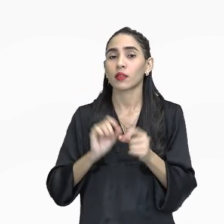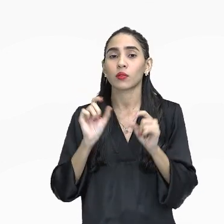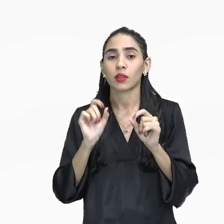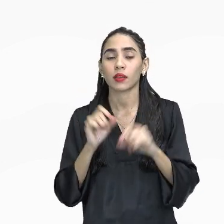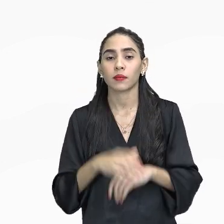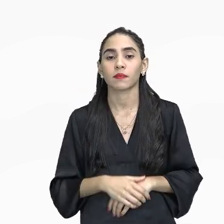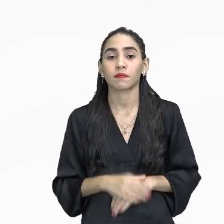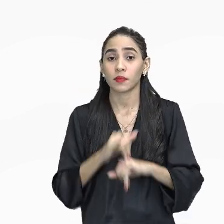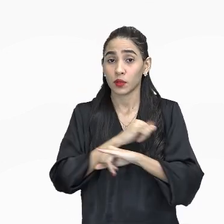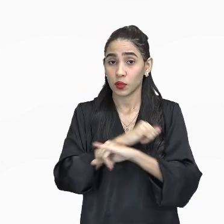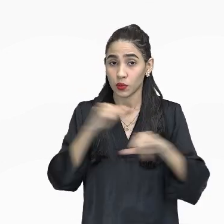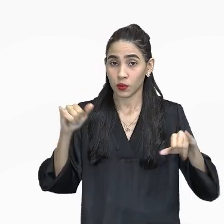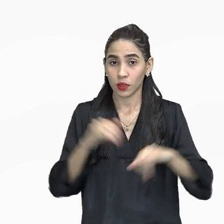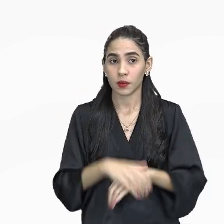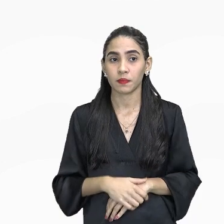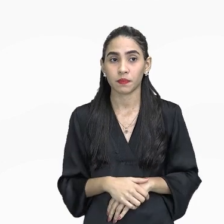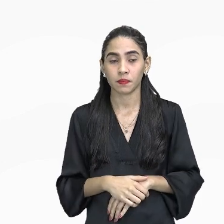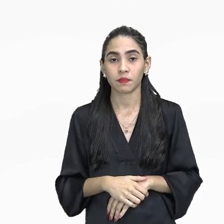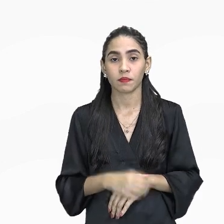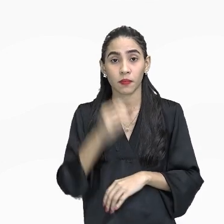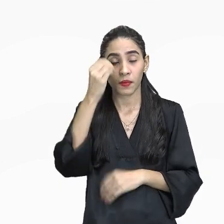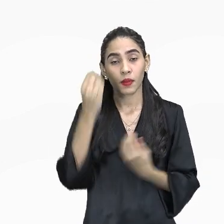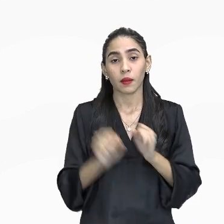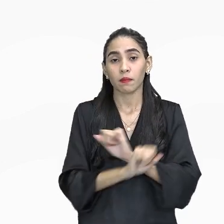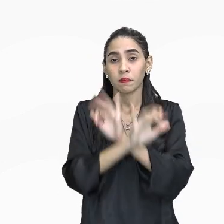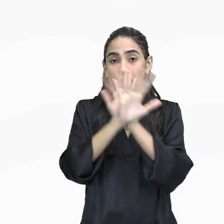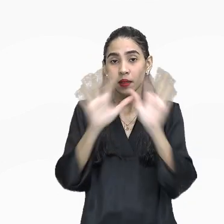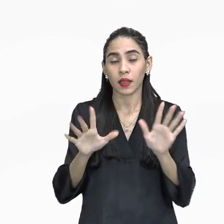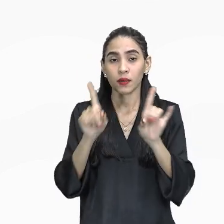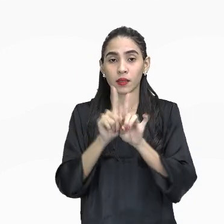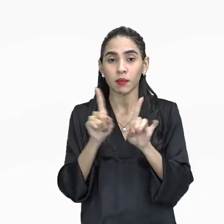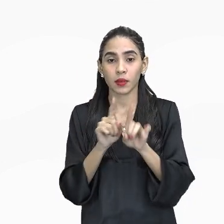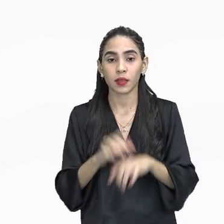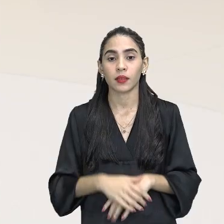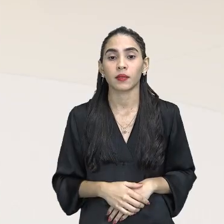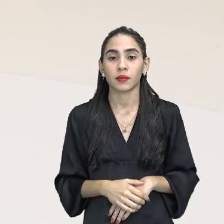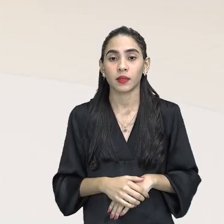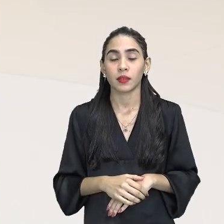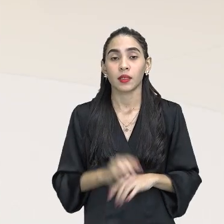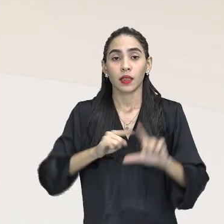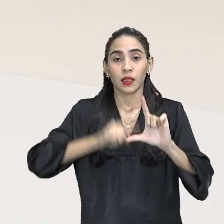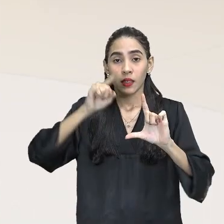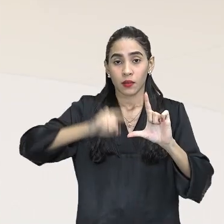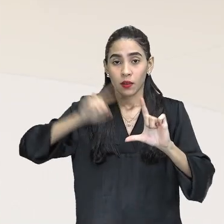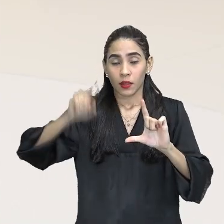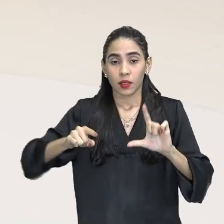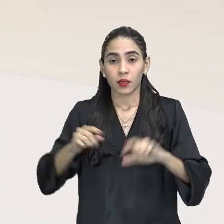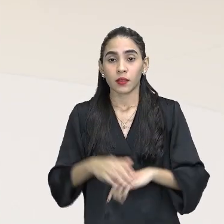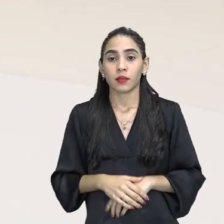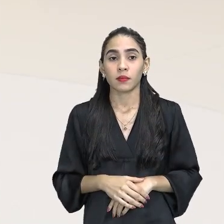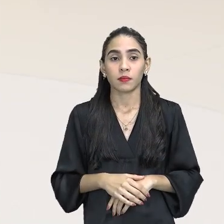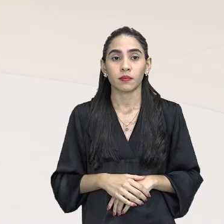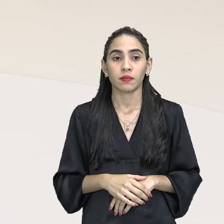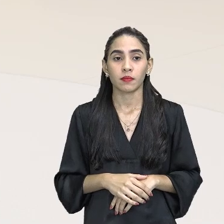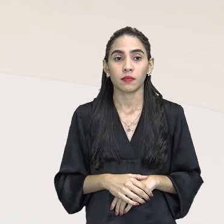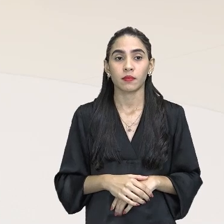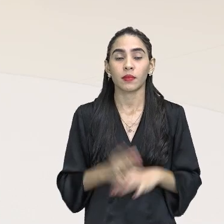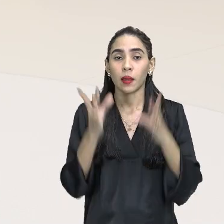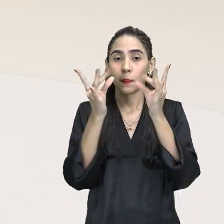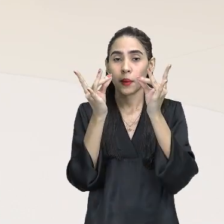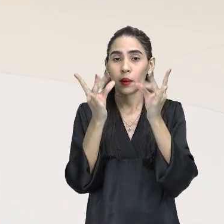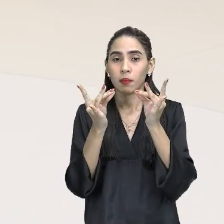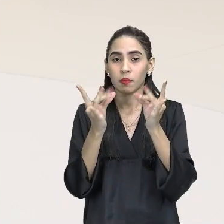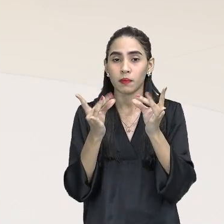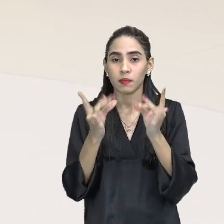Então, nós vamos divulgar. E para que fique mais claro, não é, professora Manuela, além desse infográfico, nós trouxemos também detalhado